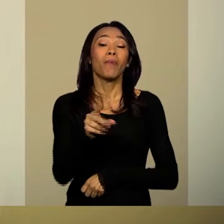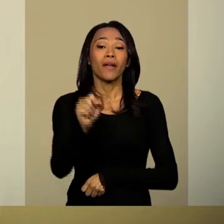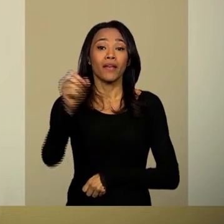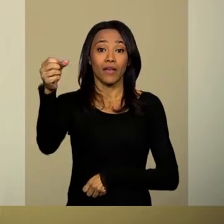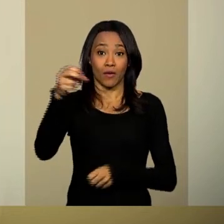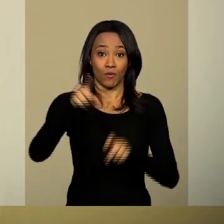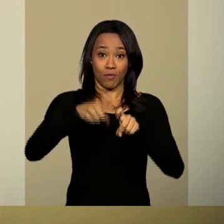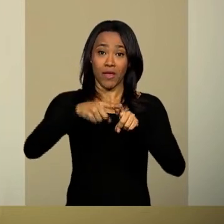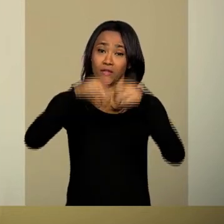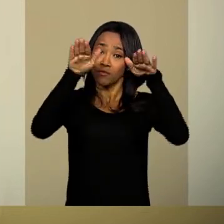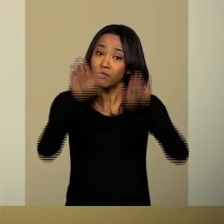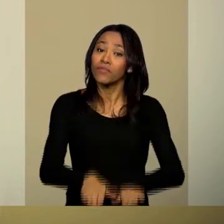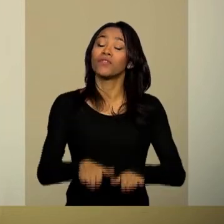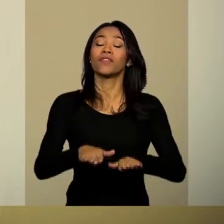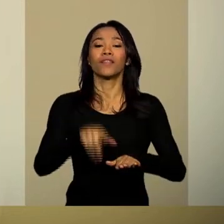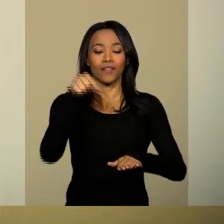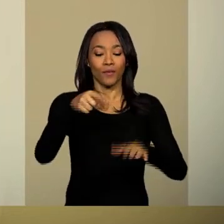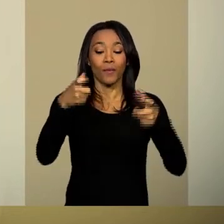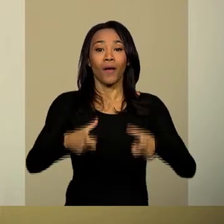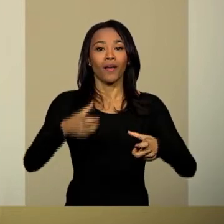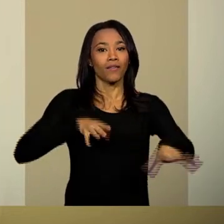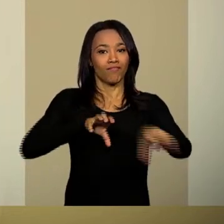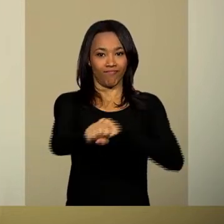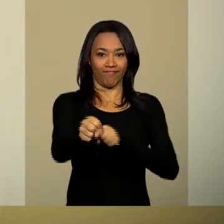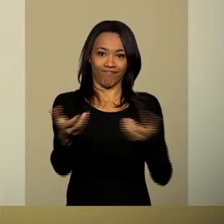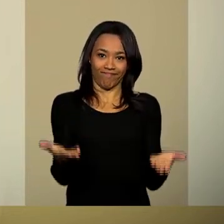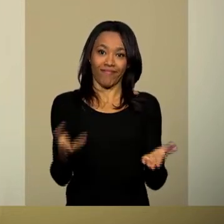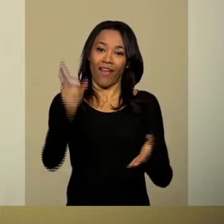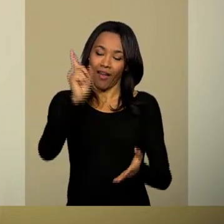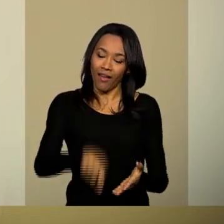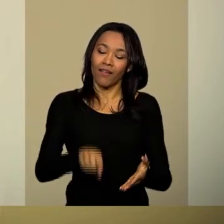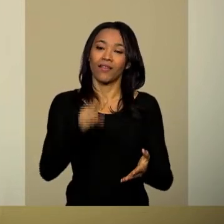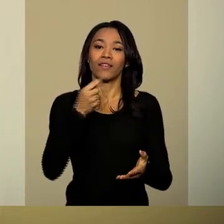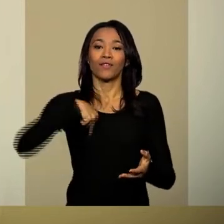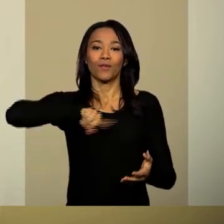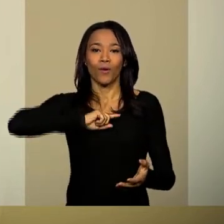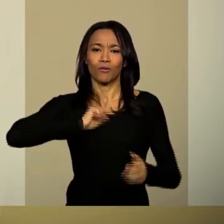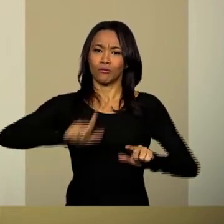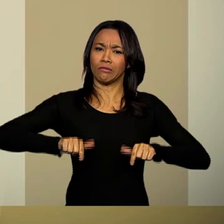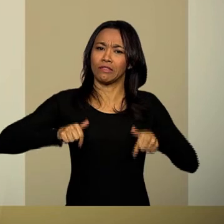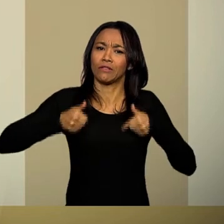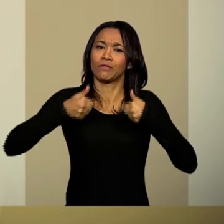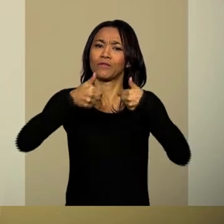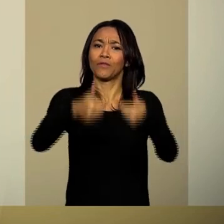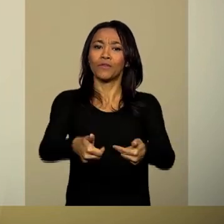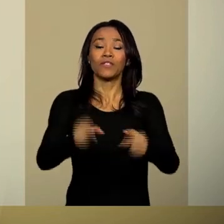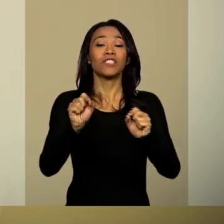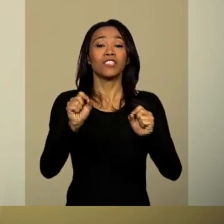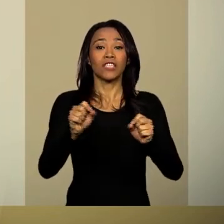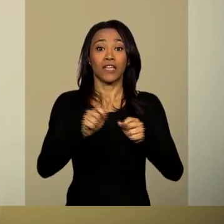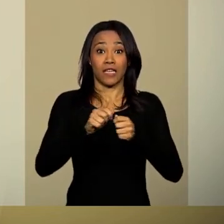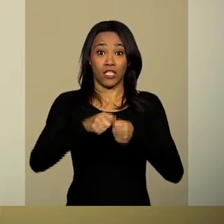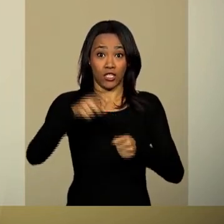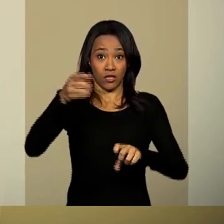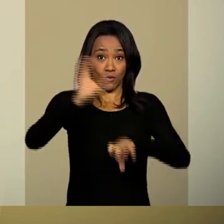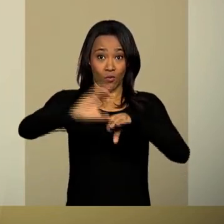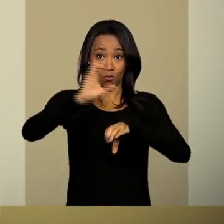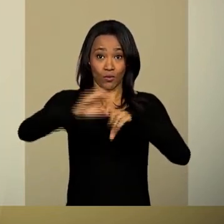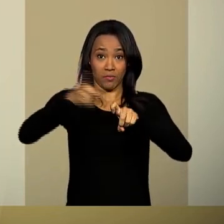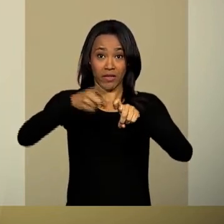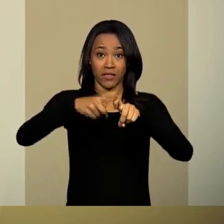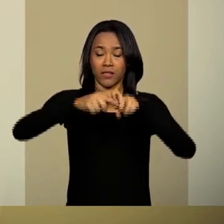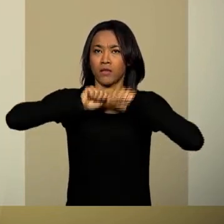médicos na própria região onde são formados Isso faz parte Luciano do nosso esforço de descentralizar a graduação e